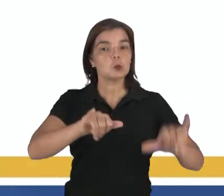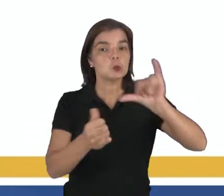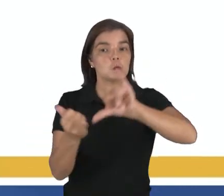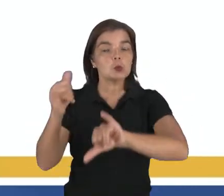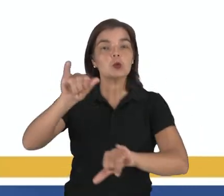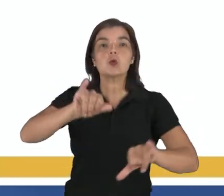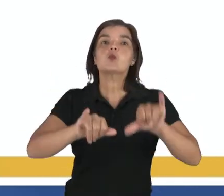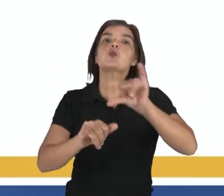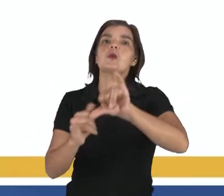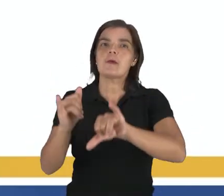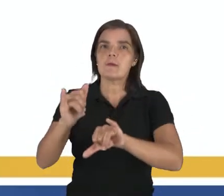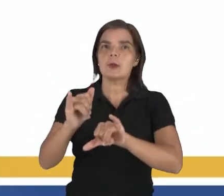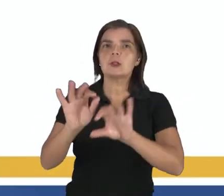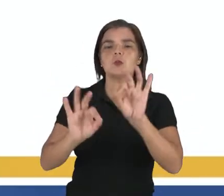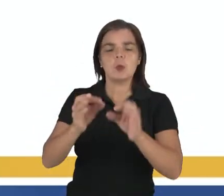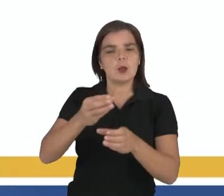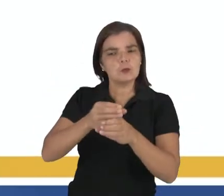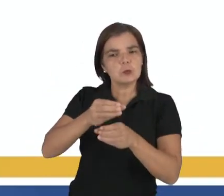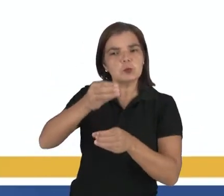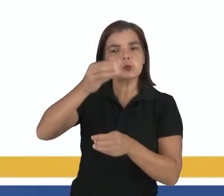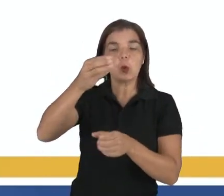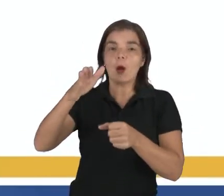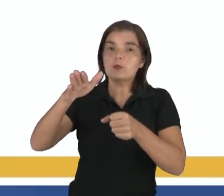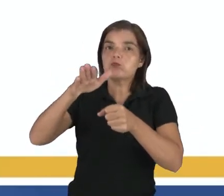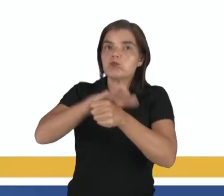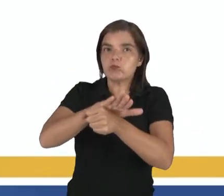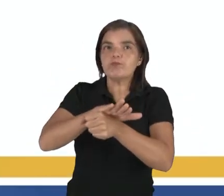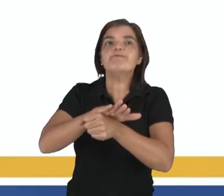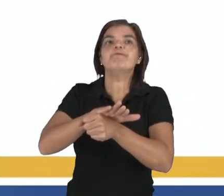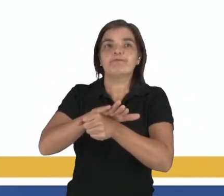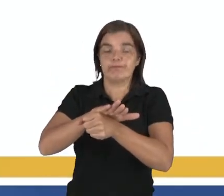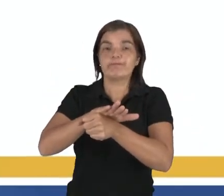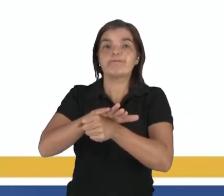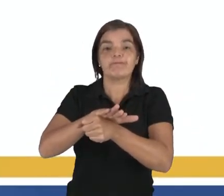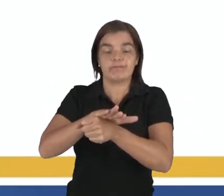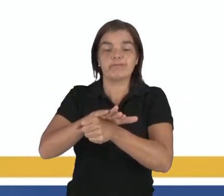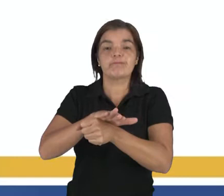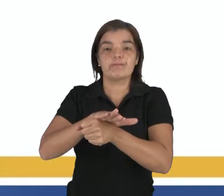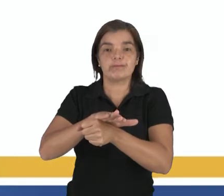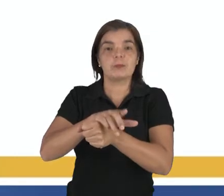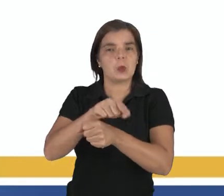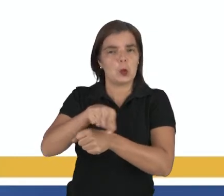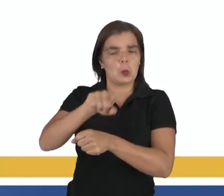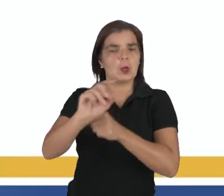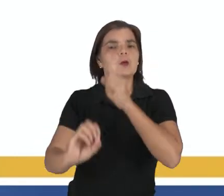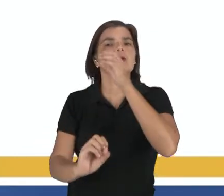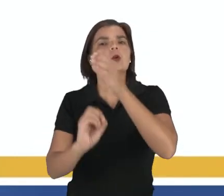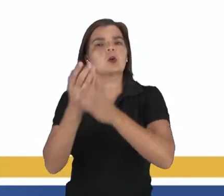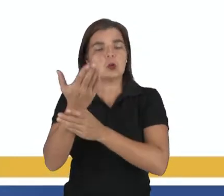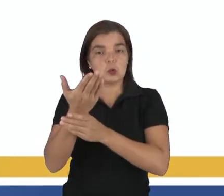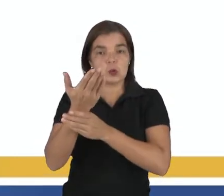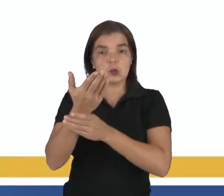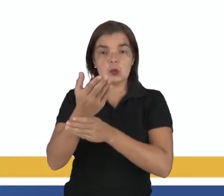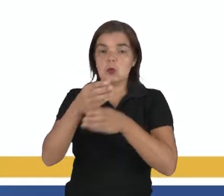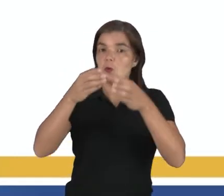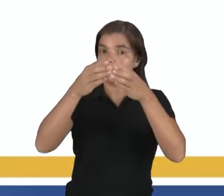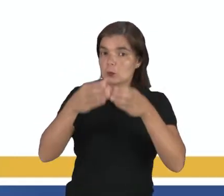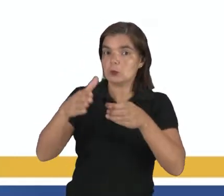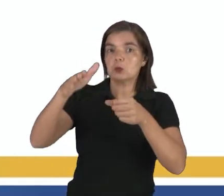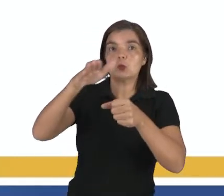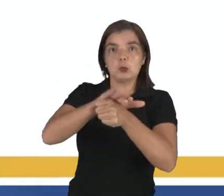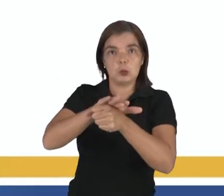reação química feita em um recipiente fechado, né, que aí, para que isso aconteça, o recipiente precisa